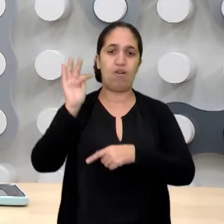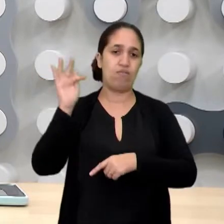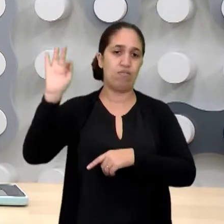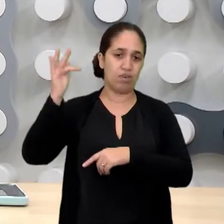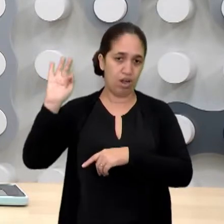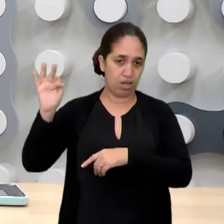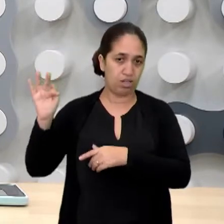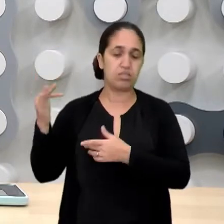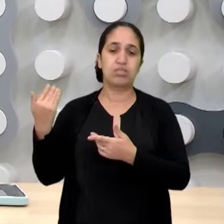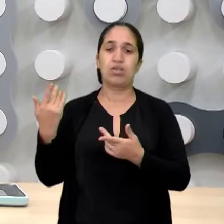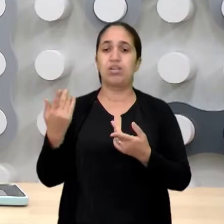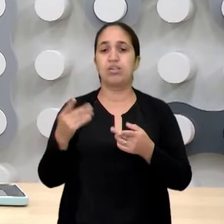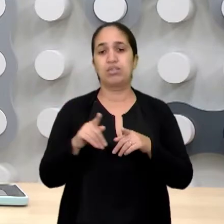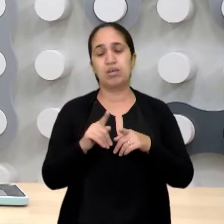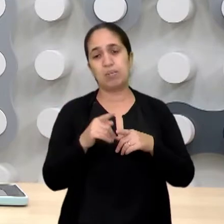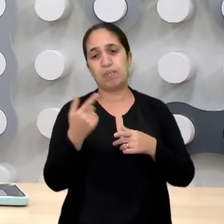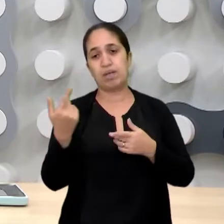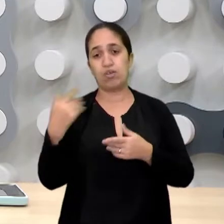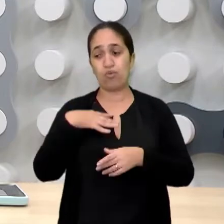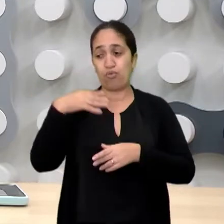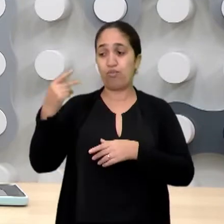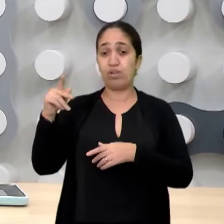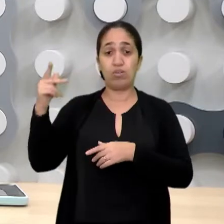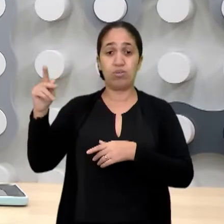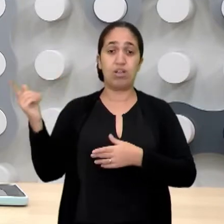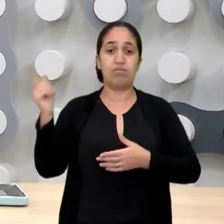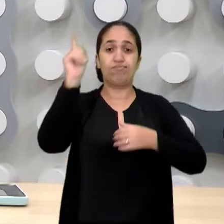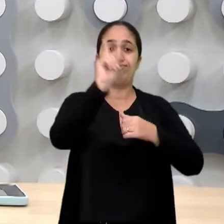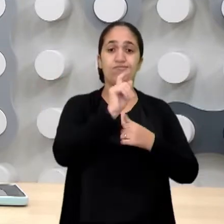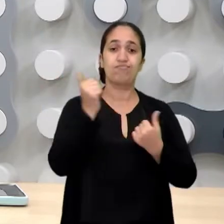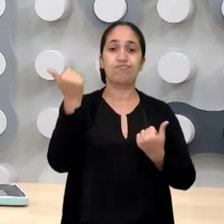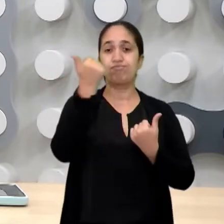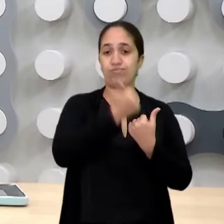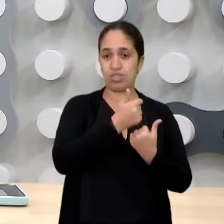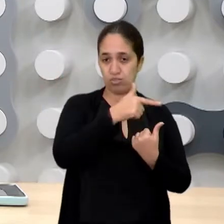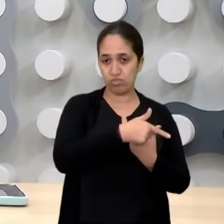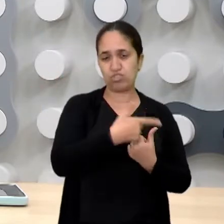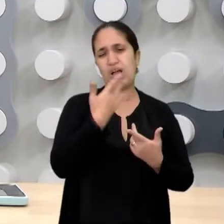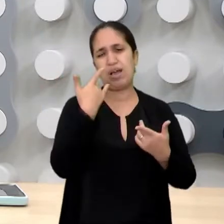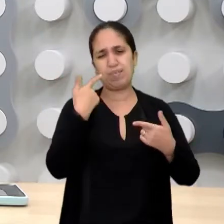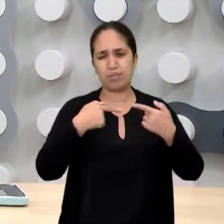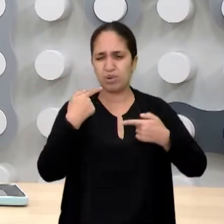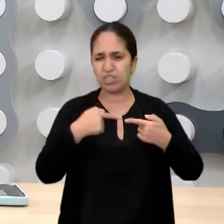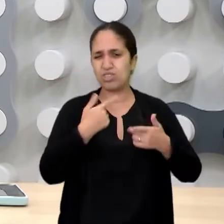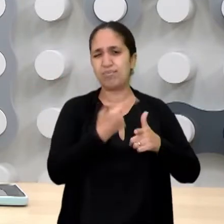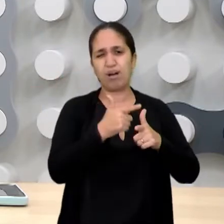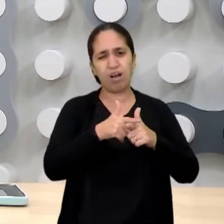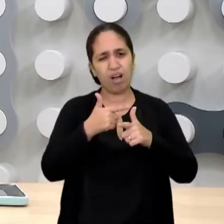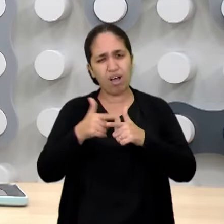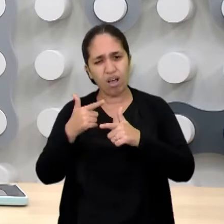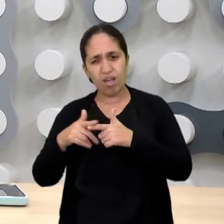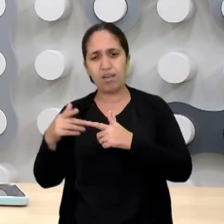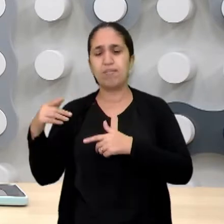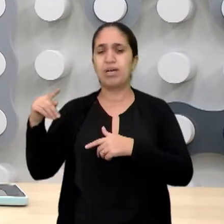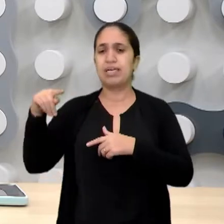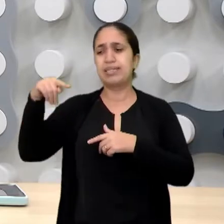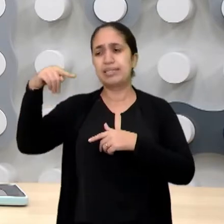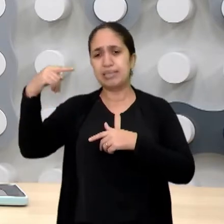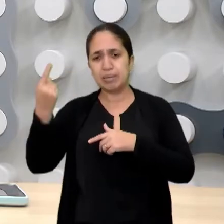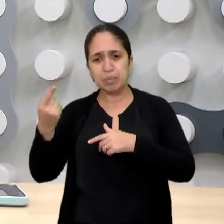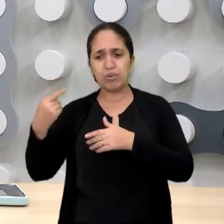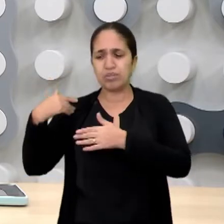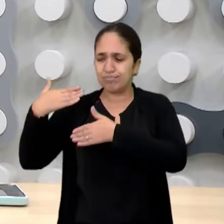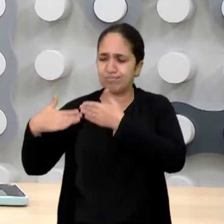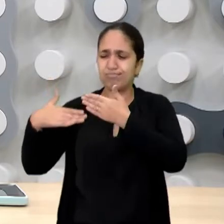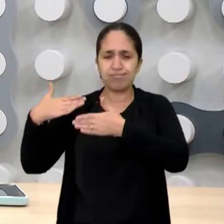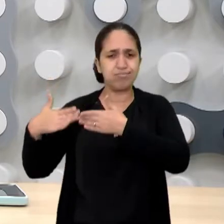e depois tendo aí o seu filho aí no poder. Então, já vinha de uma crise política, aí vem de uma crise aí, de um processo